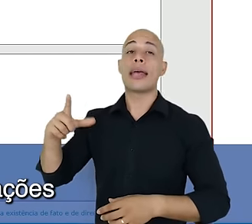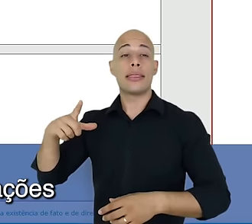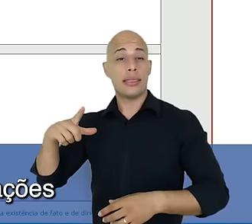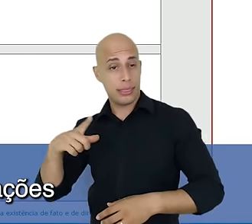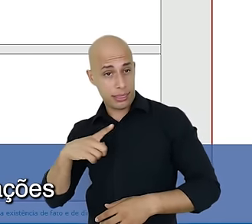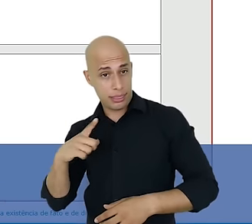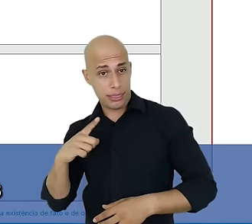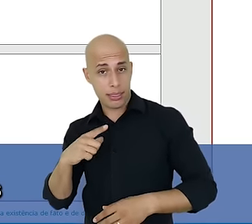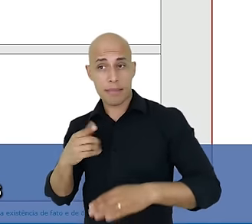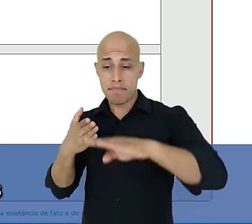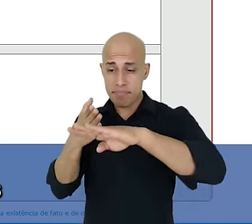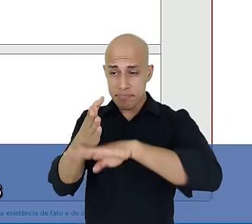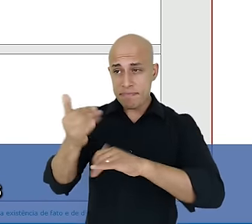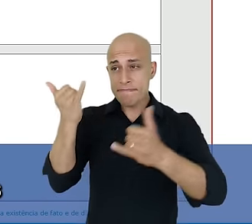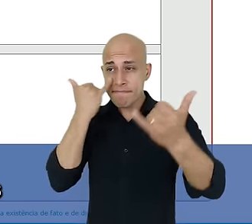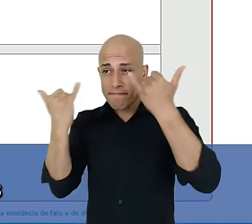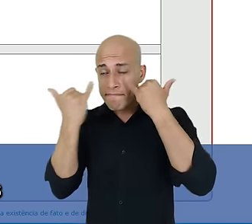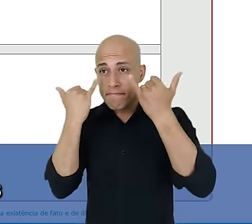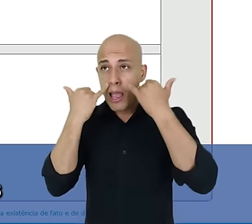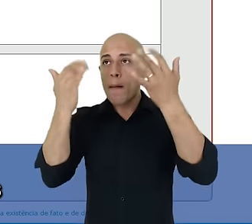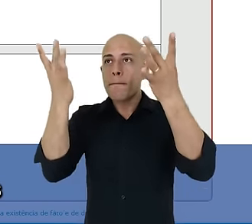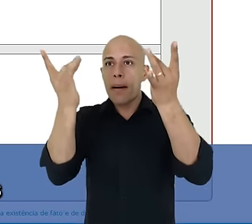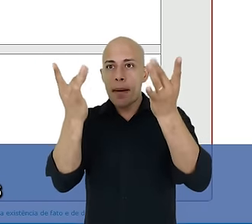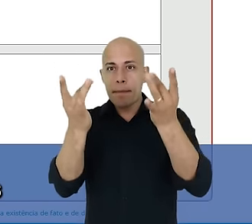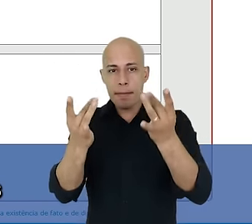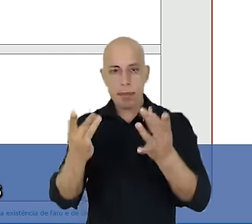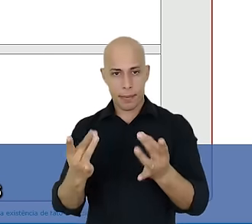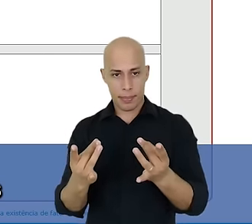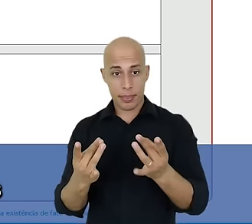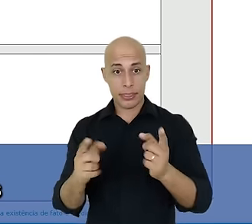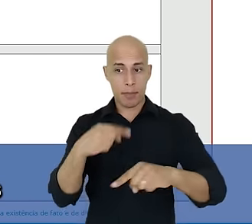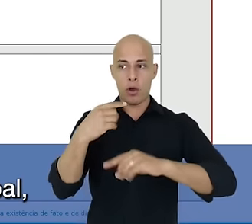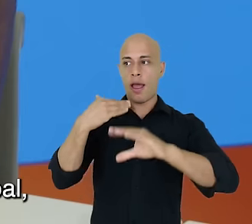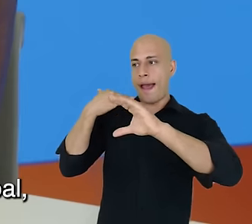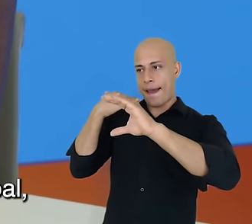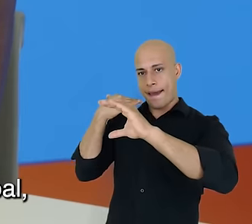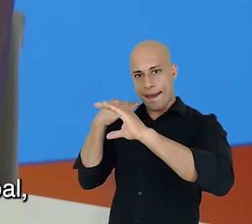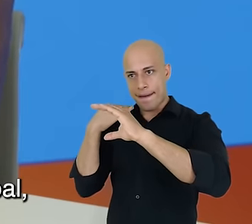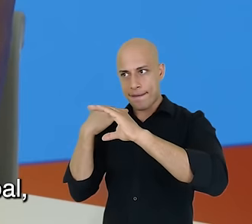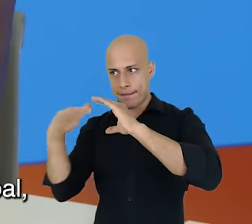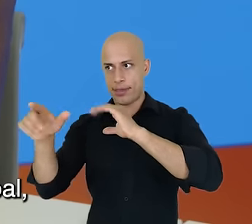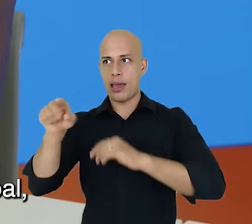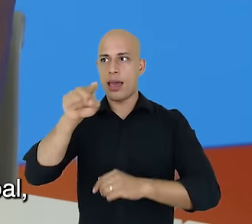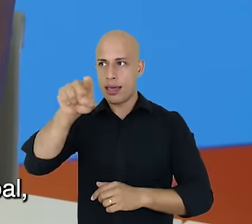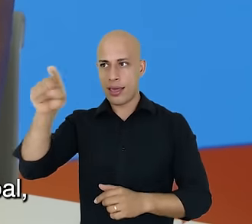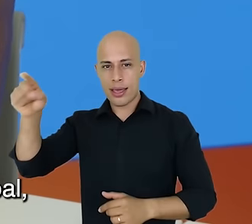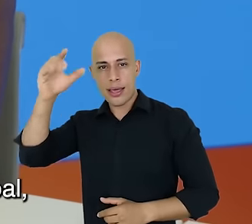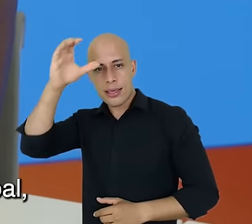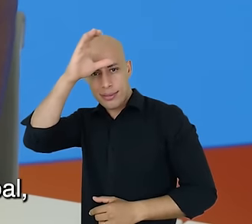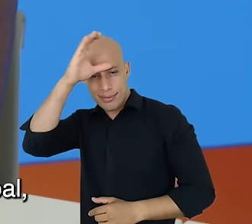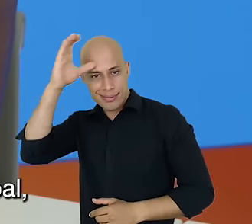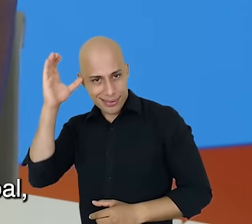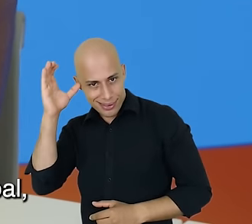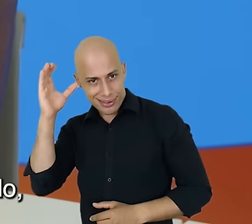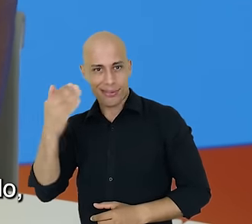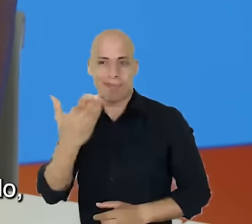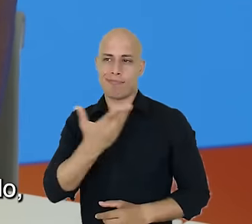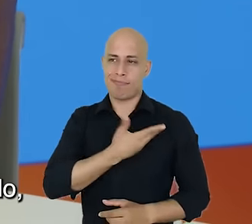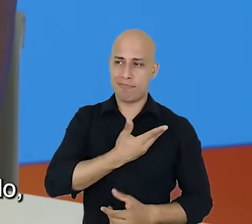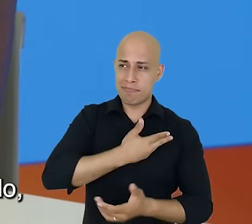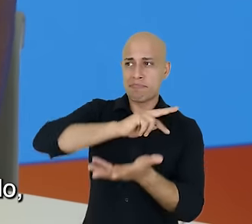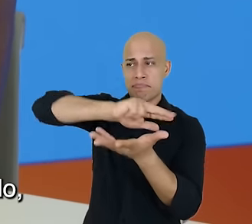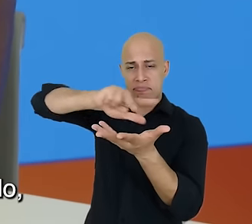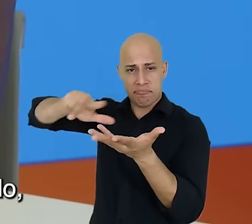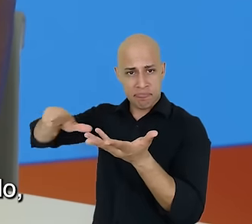informações no material que a gente vai mandar né para vocês eh pros nossos colegas aí no pessoal do os